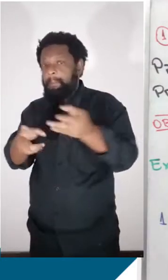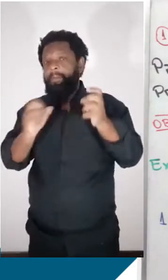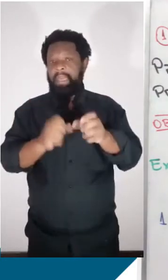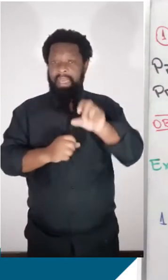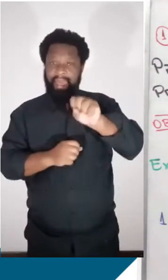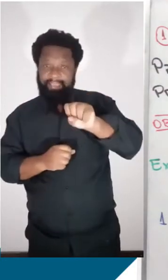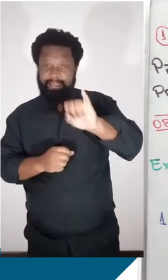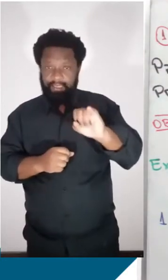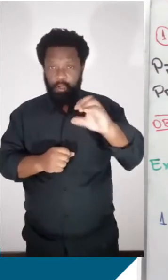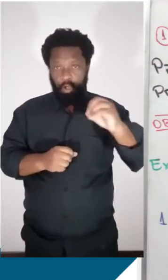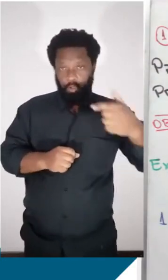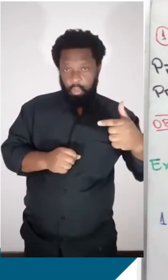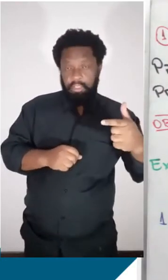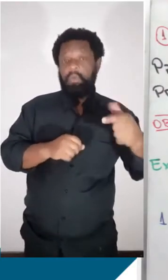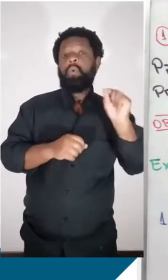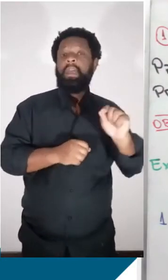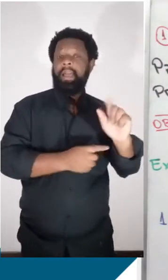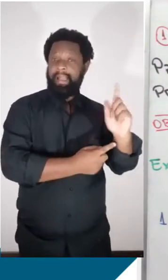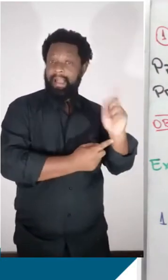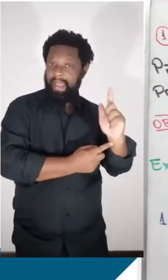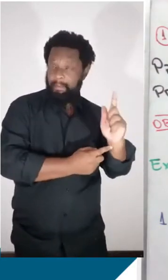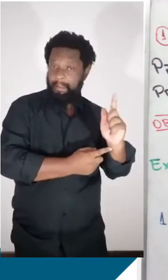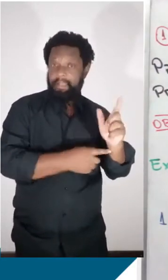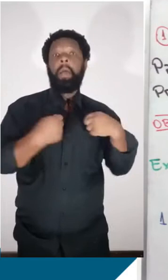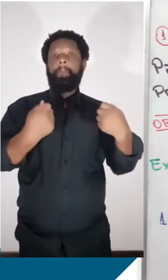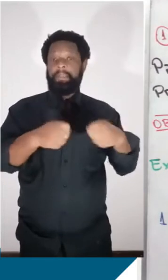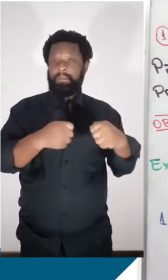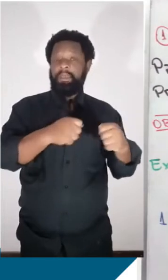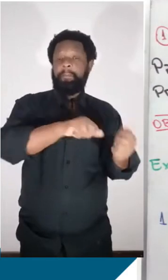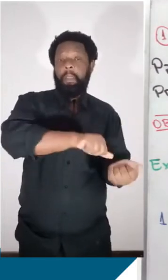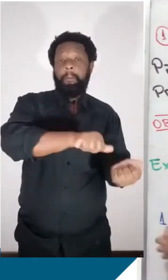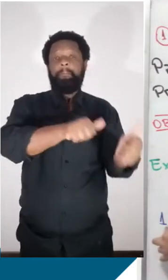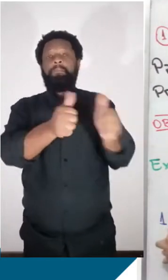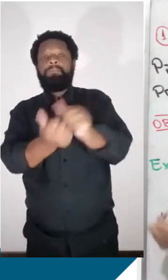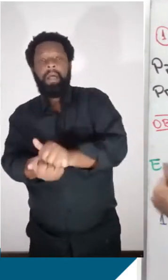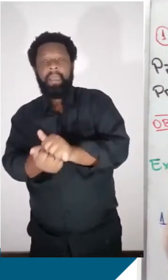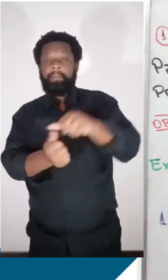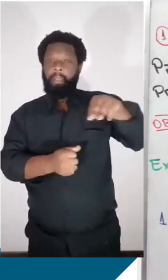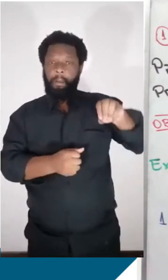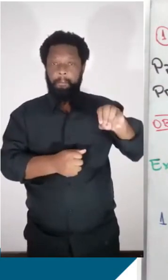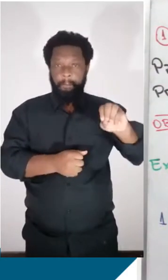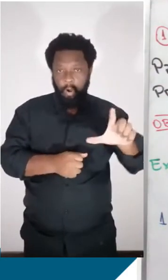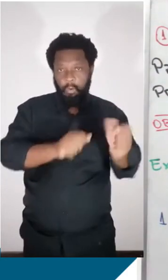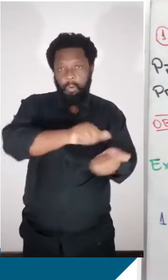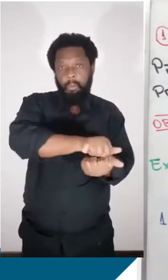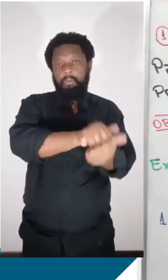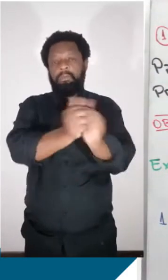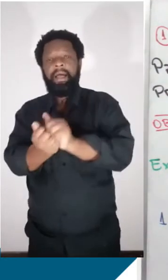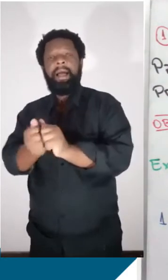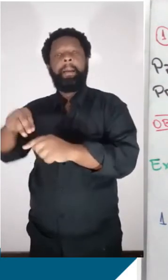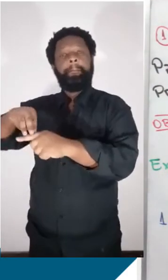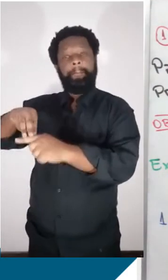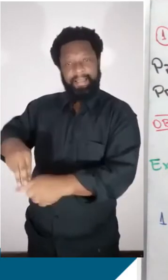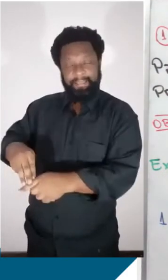Repara que o SiO2 está em gramas. Então, eu preciso mudar mol por massa.